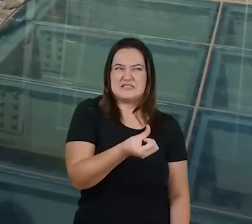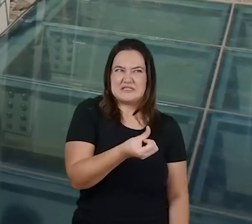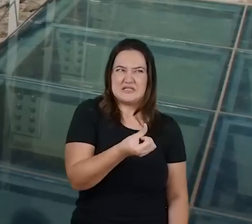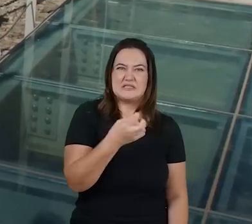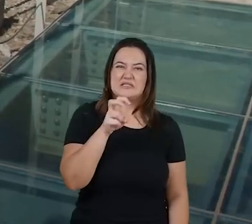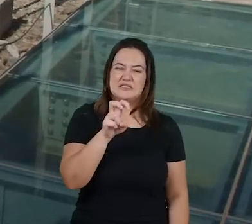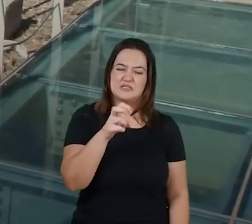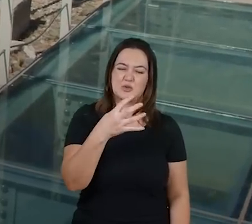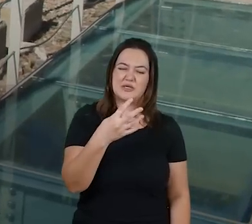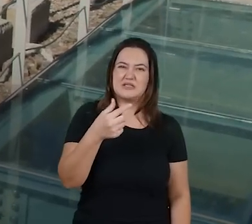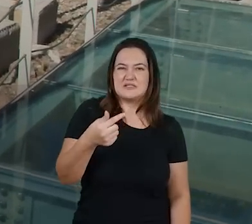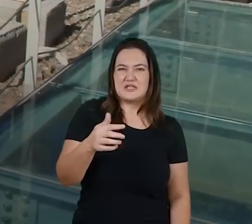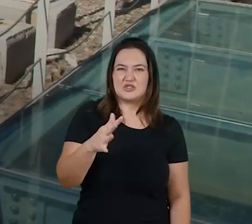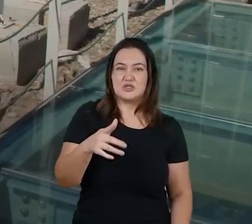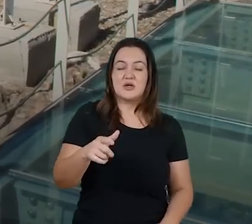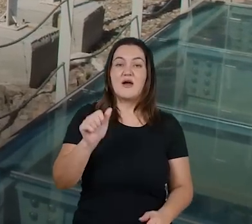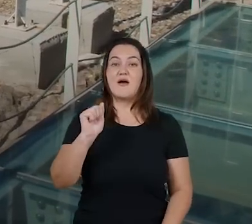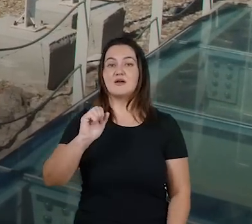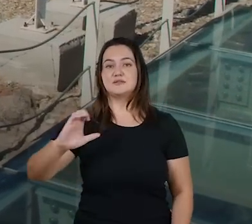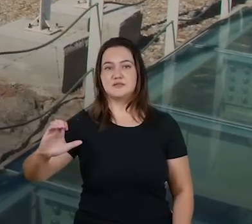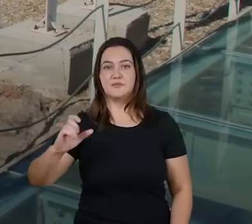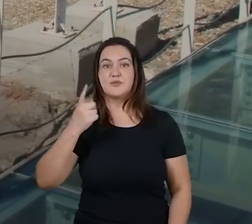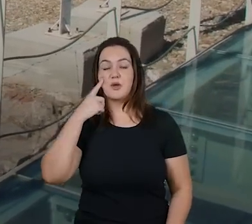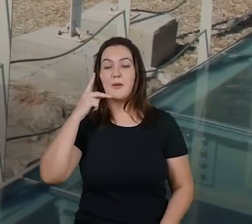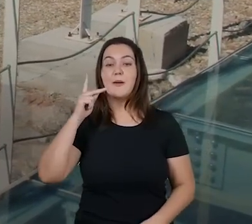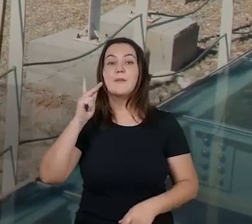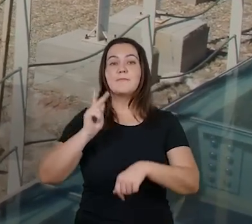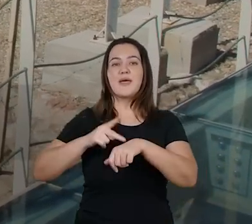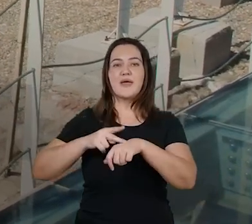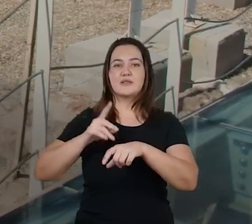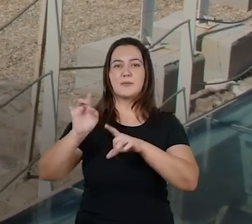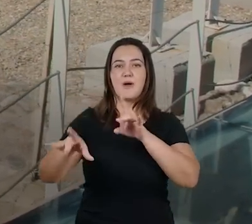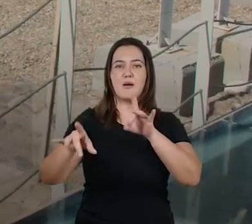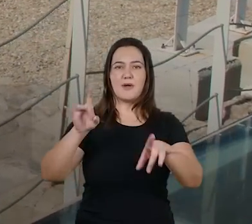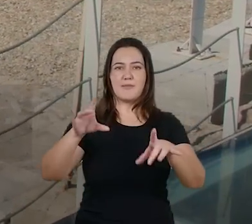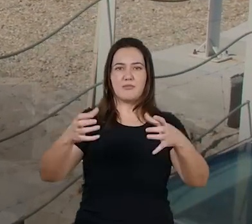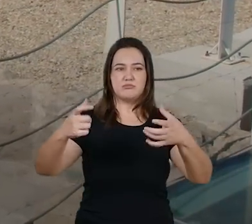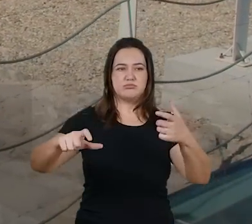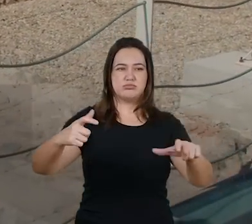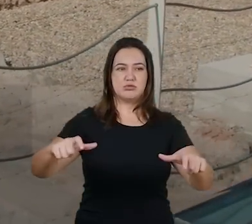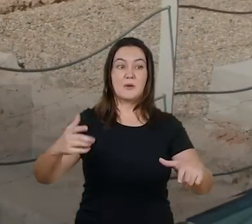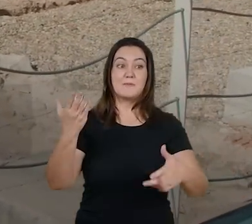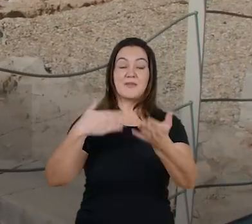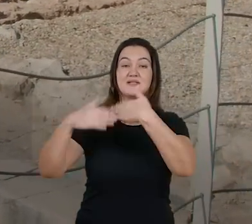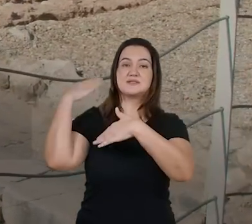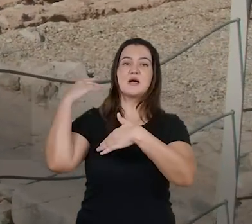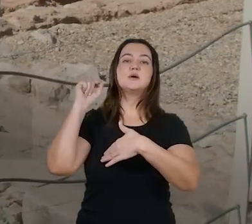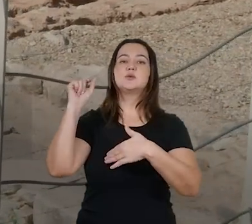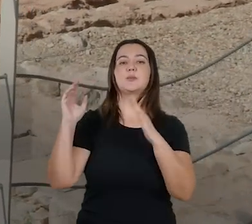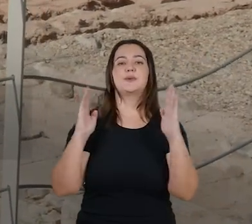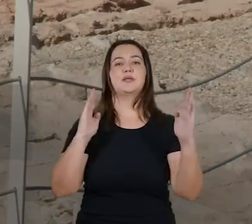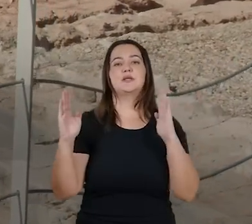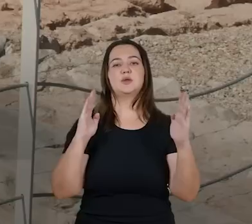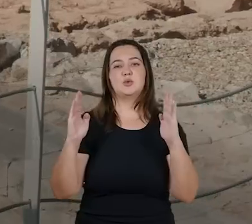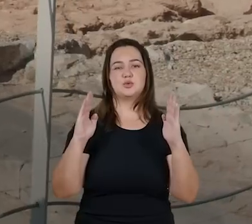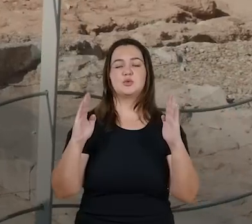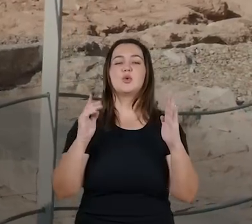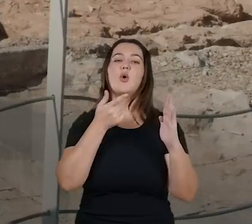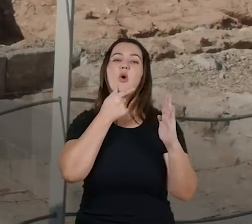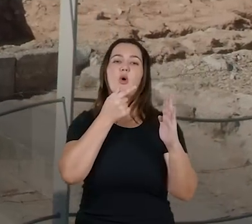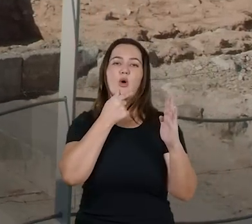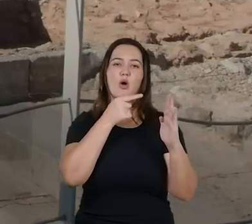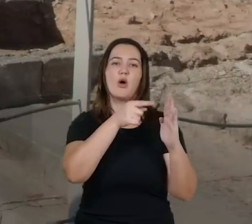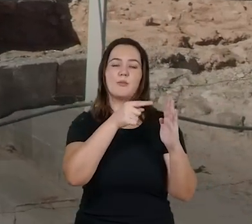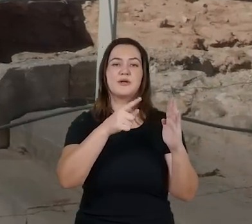a.C. Essas pedras que vocês estão colocando aqui, originalmente, na época da glória da cidade, do rei Cressos,